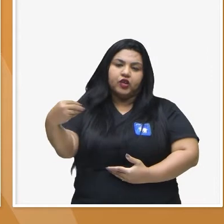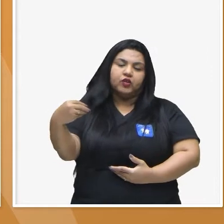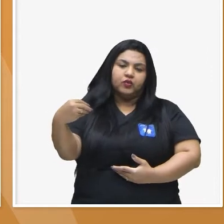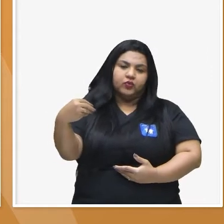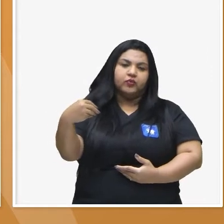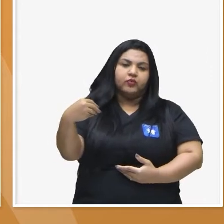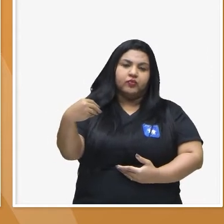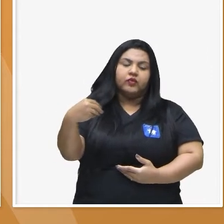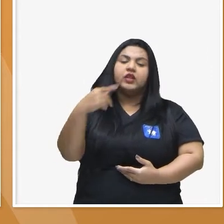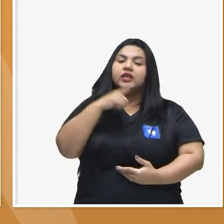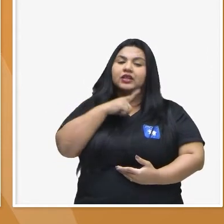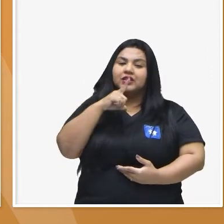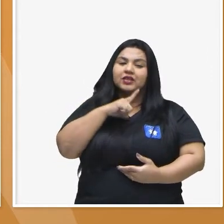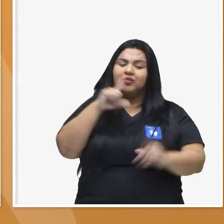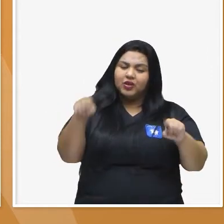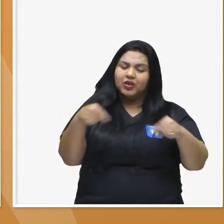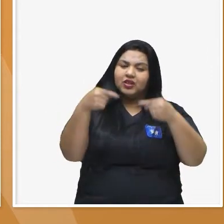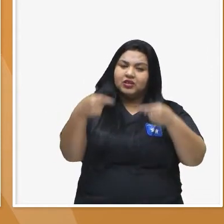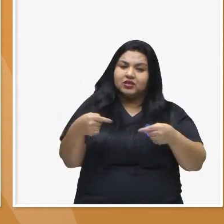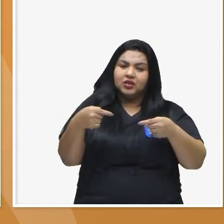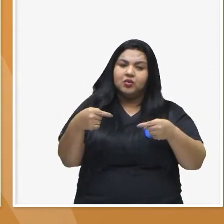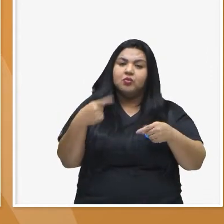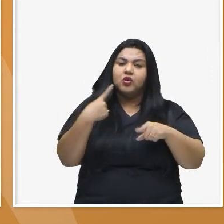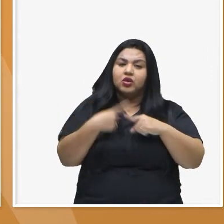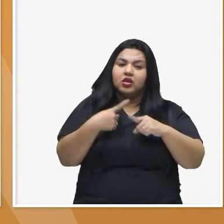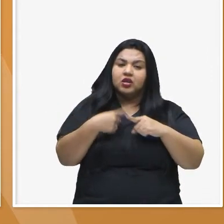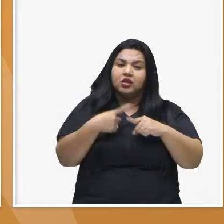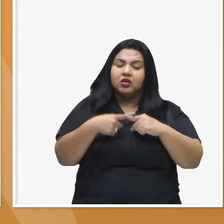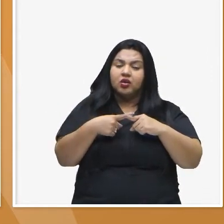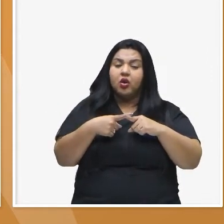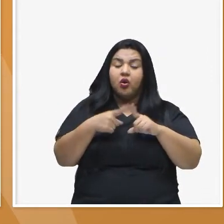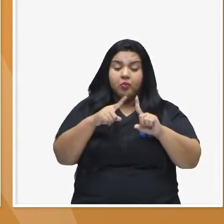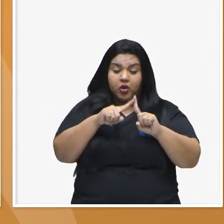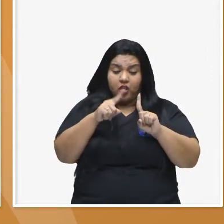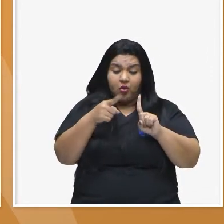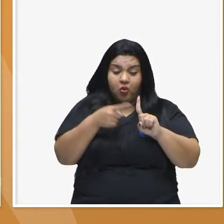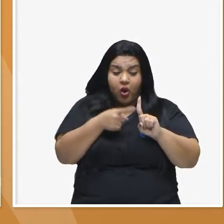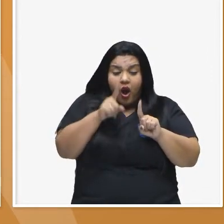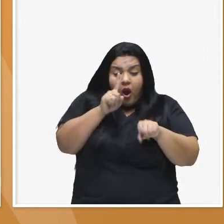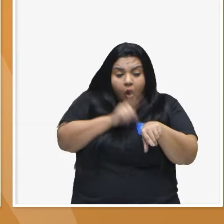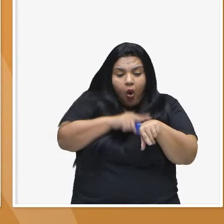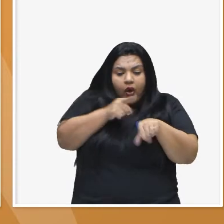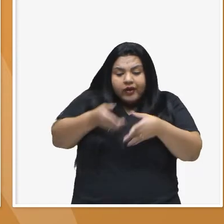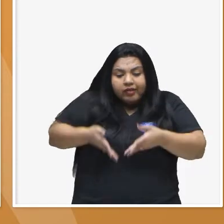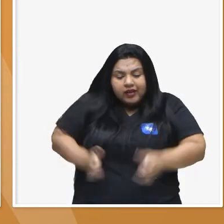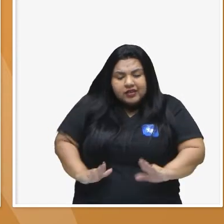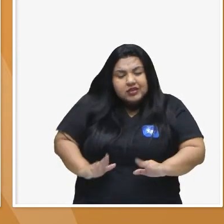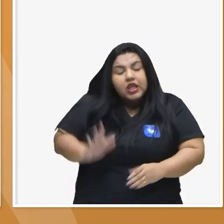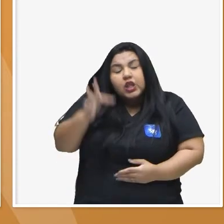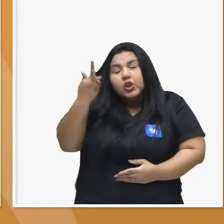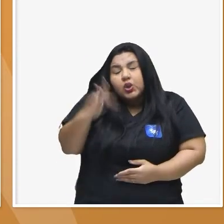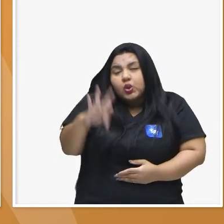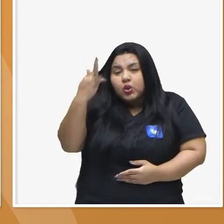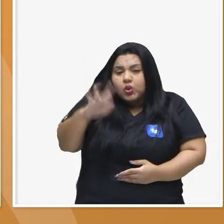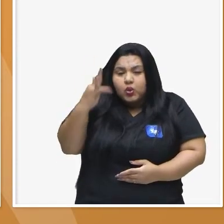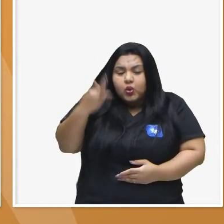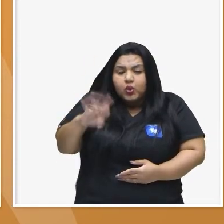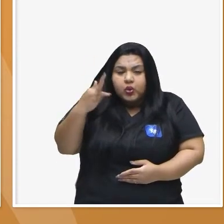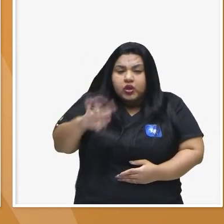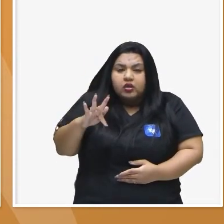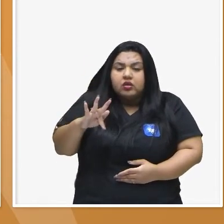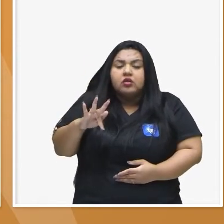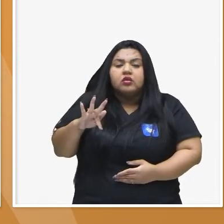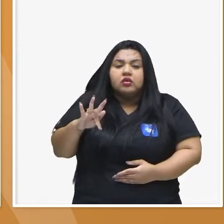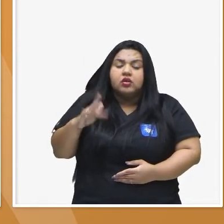vai haver uma contradição, porque o parto é uma dor, não é isso? Quem já teve parto normal, uma